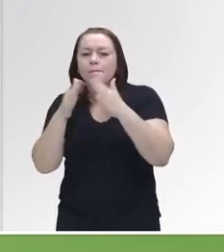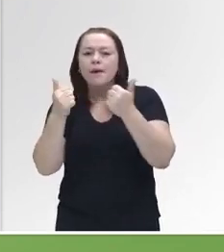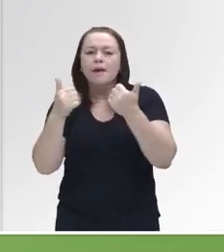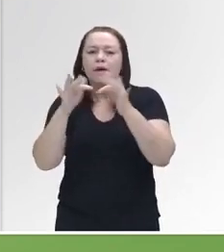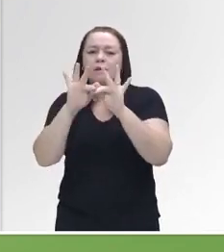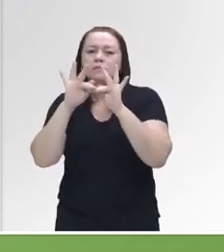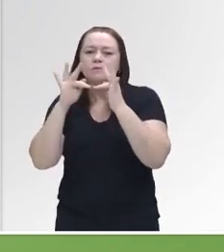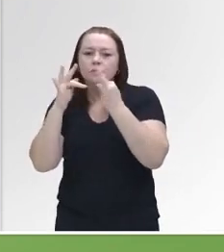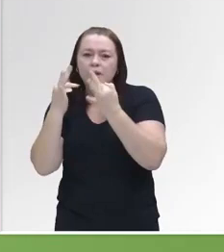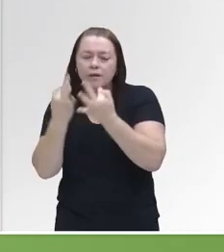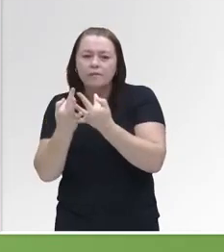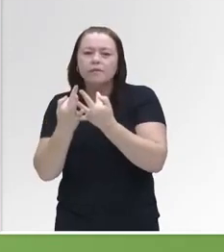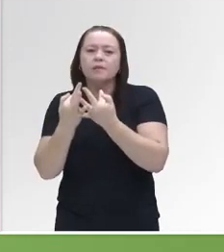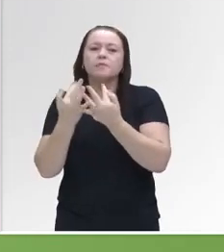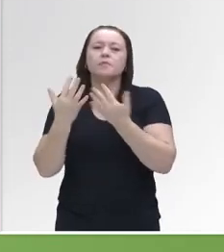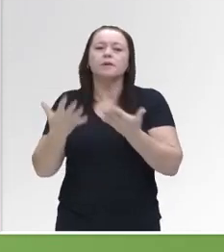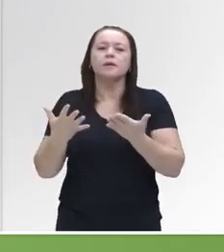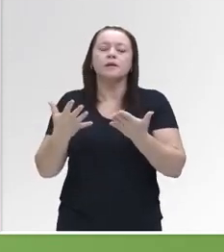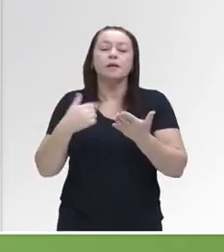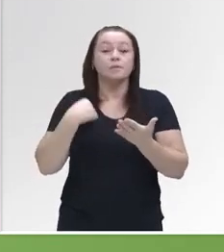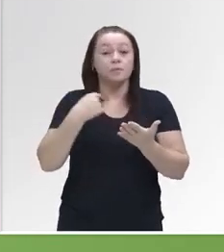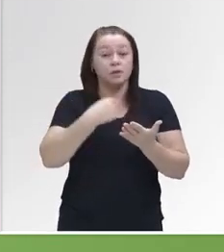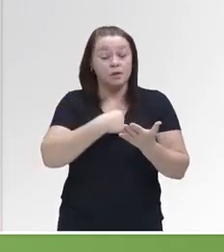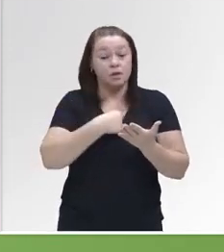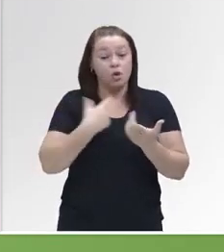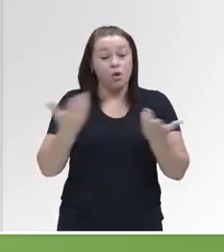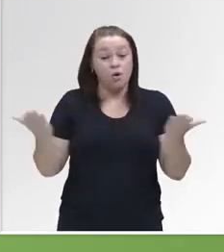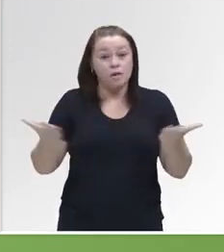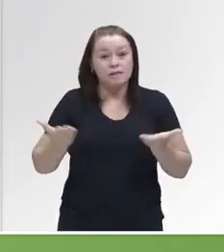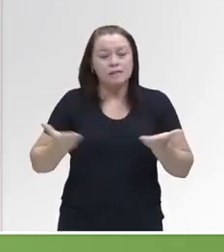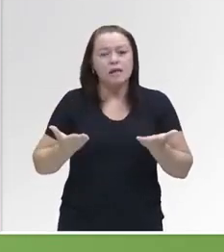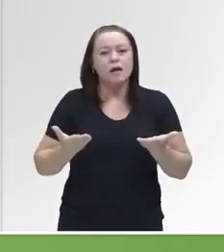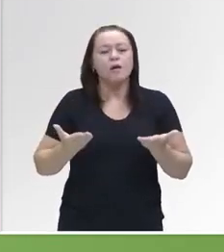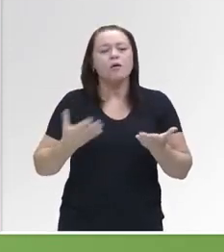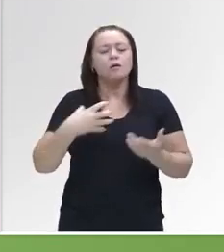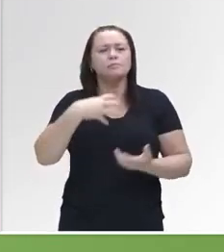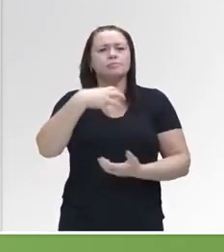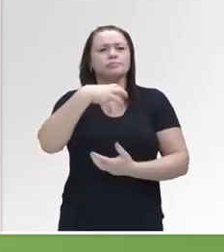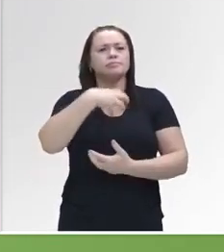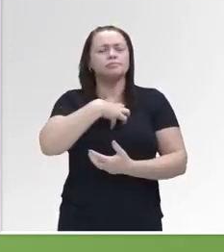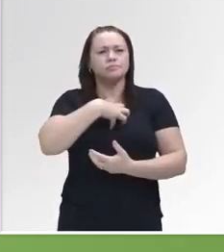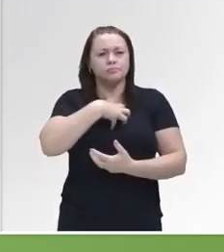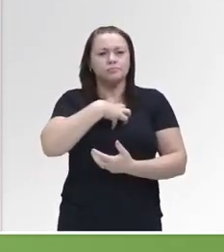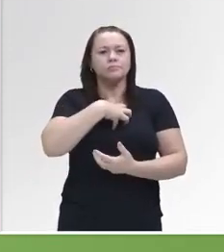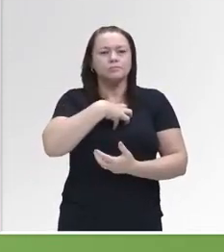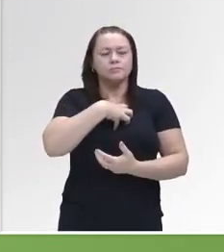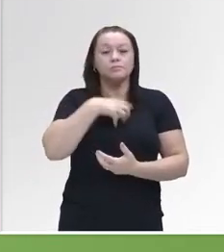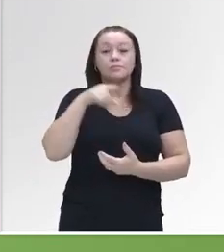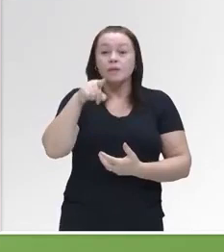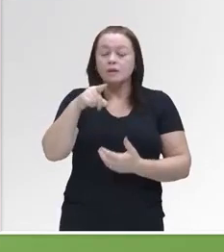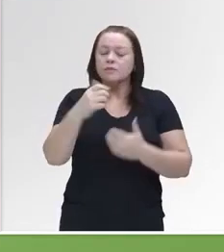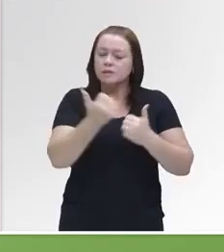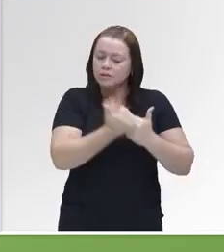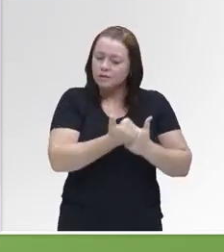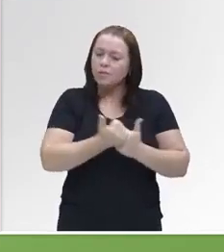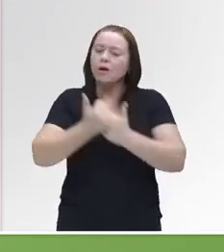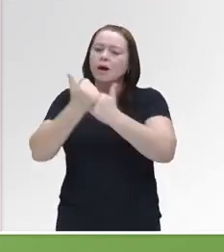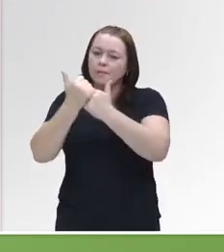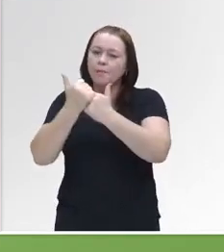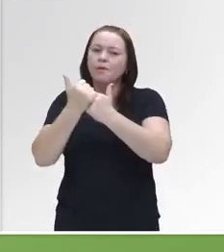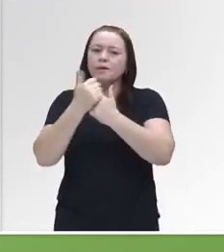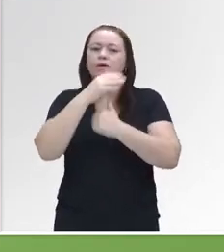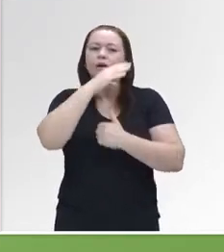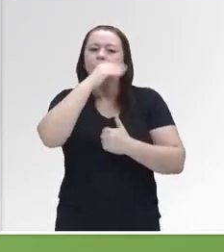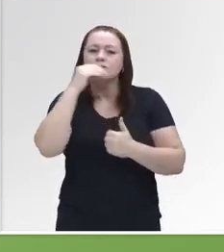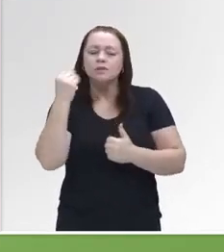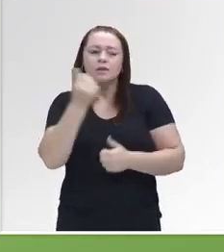nos coloquem numa situação de que nós estamos sentindo que vocês estão no apoio das nossas crianças. Nós